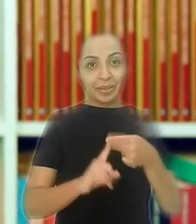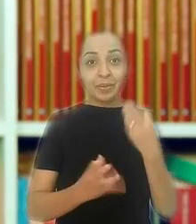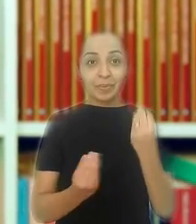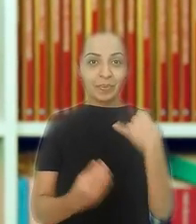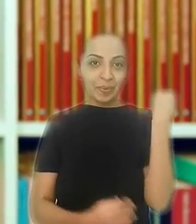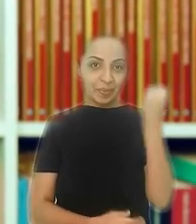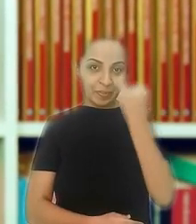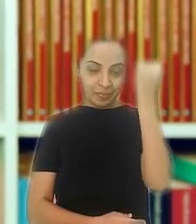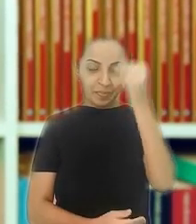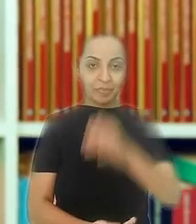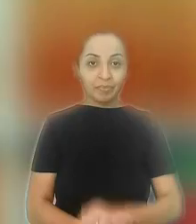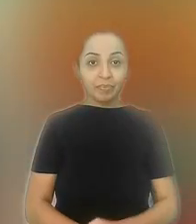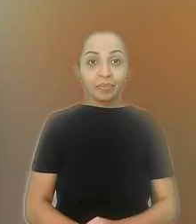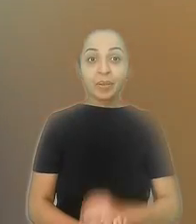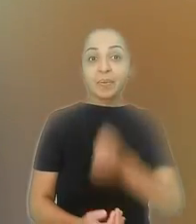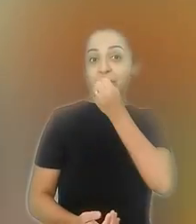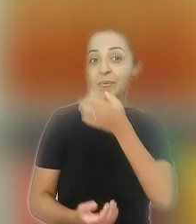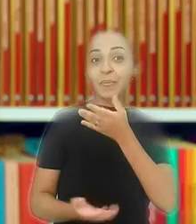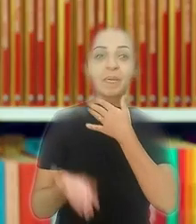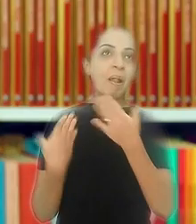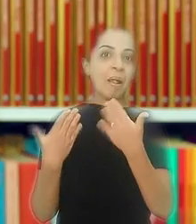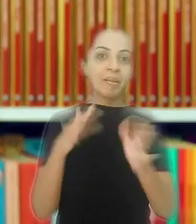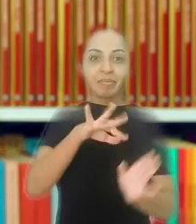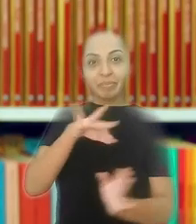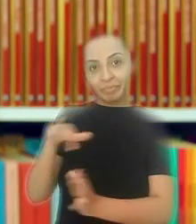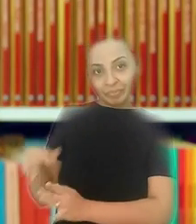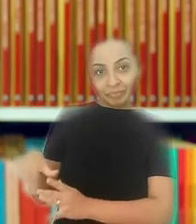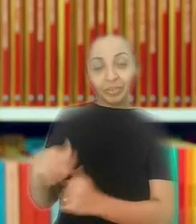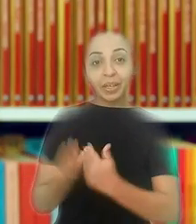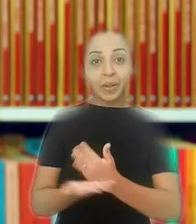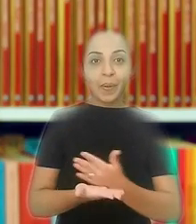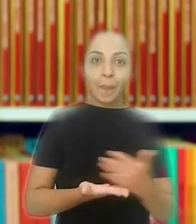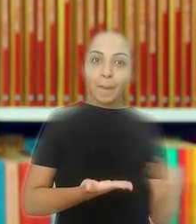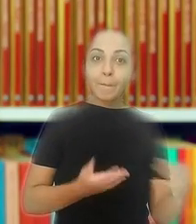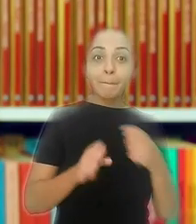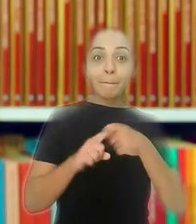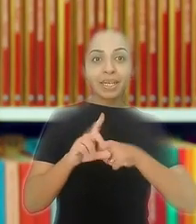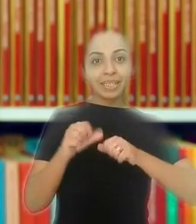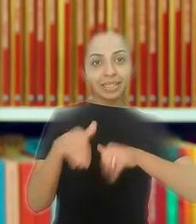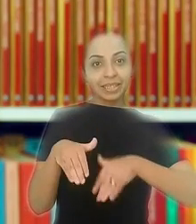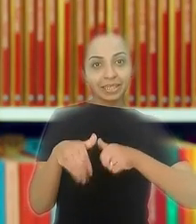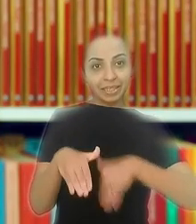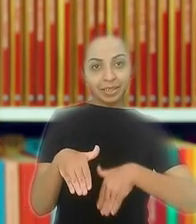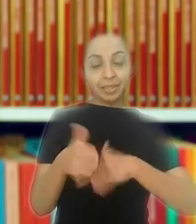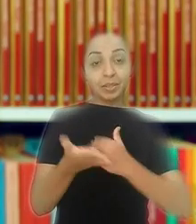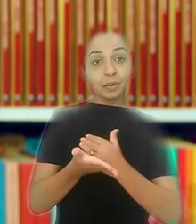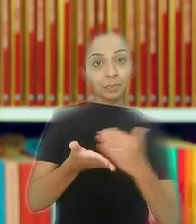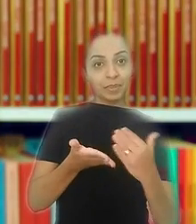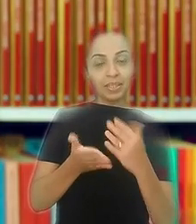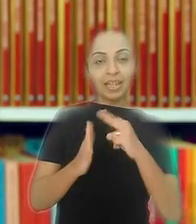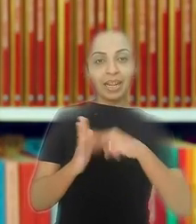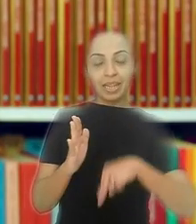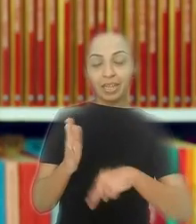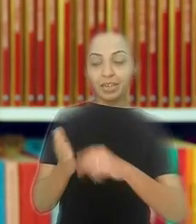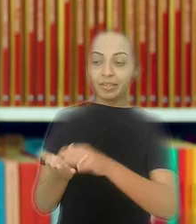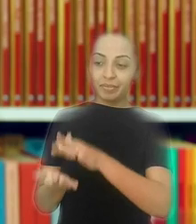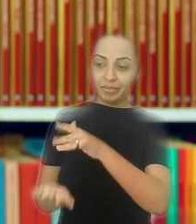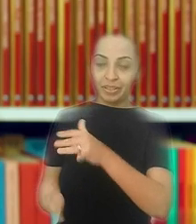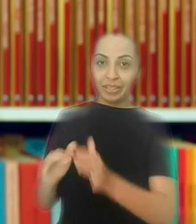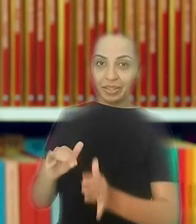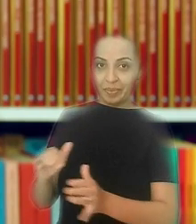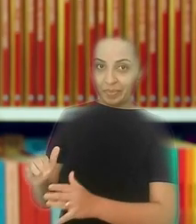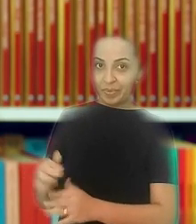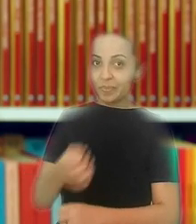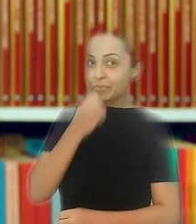também é muito importante aqui para o canal vamos deixar de conversa vamos começar pelo mês de setembro que é que eu li no mês de setembro eu já deixei